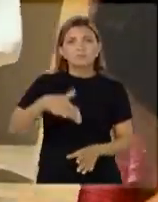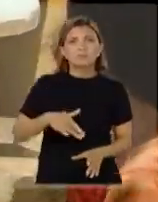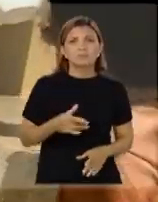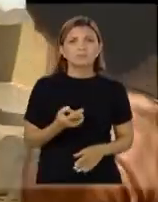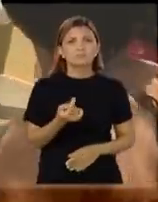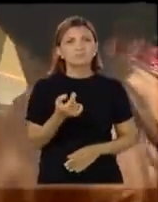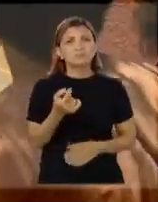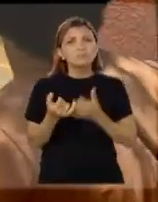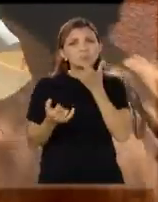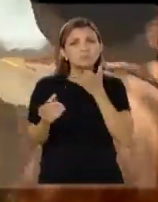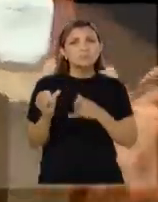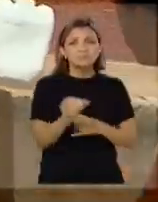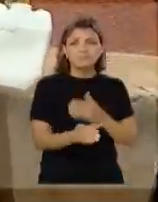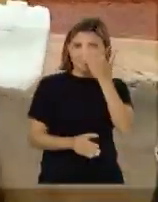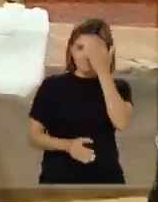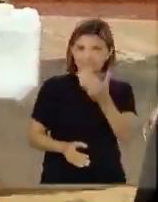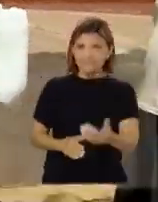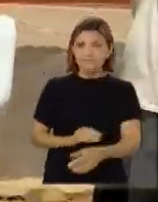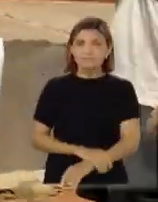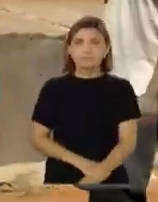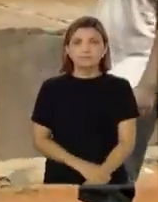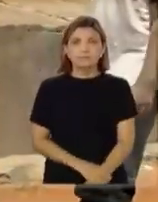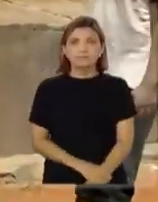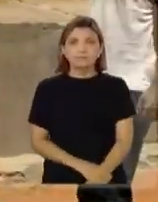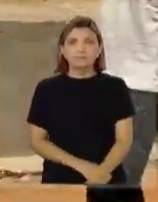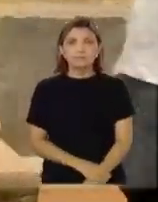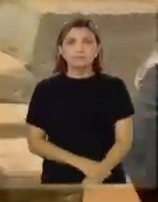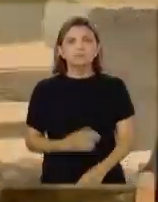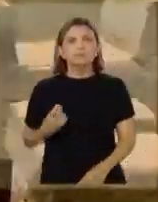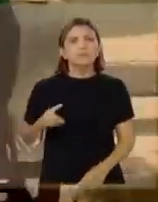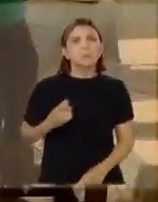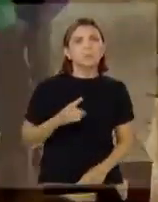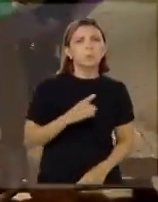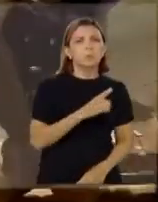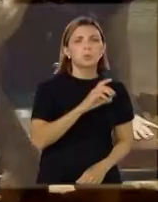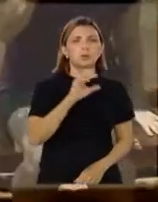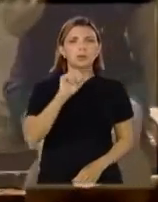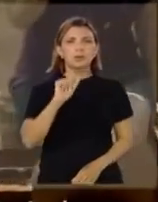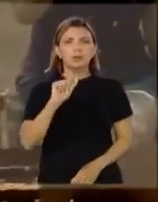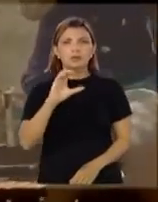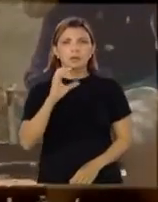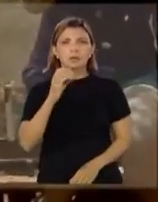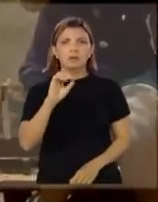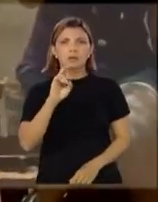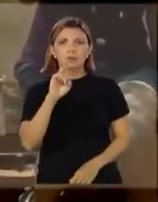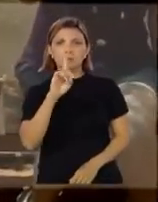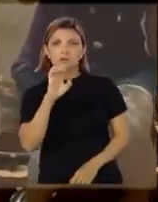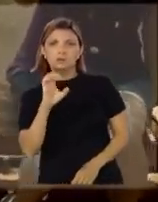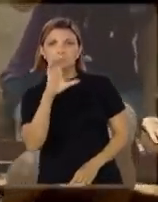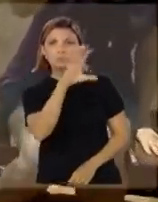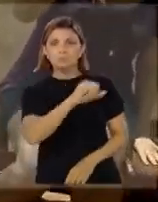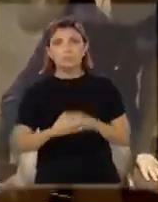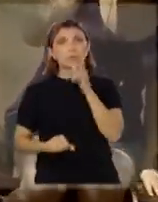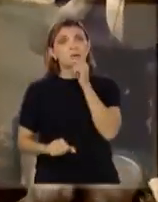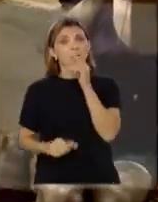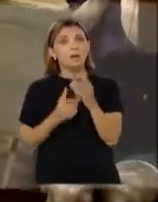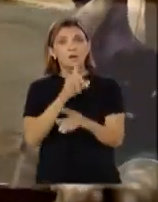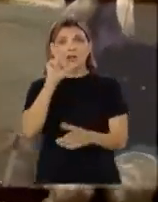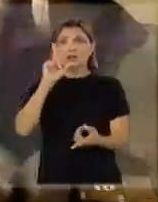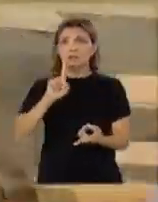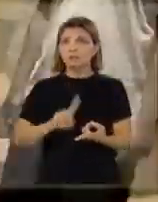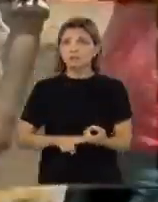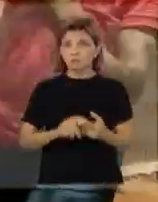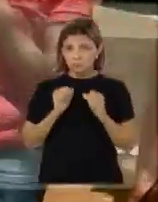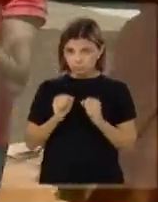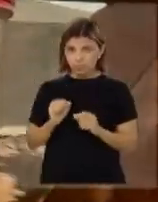Bem, é o que tinha. Ah, obrigada. É, eu vou indo lá no açude buscar água, porque acabou